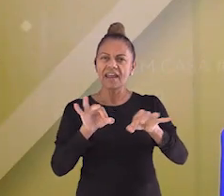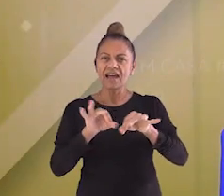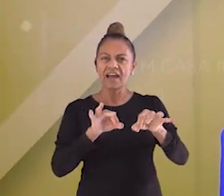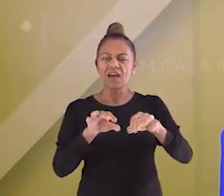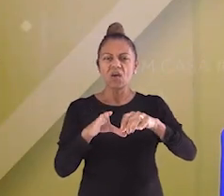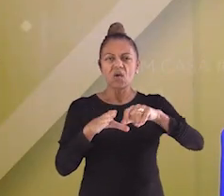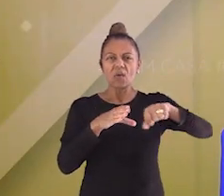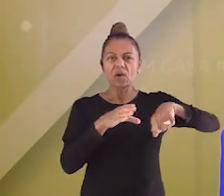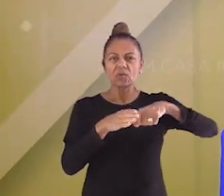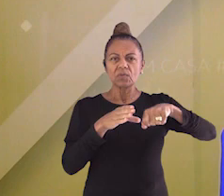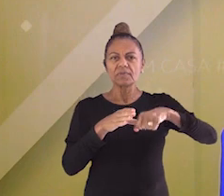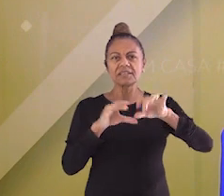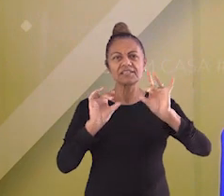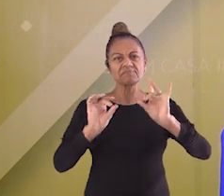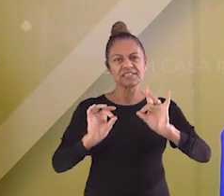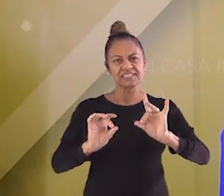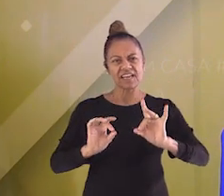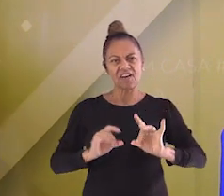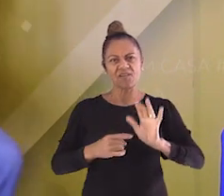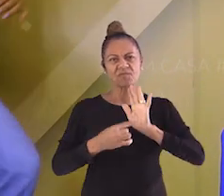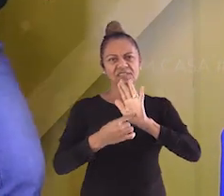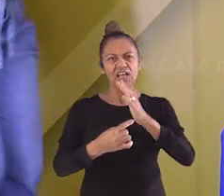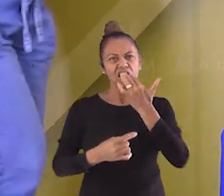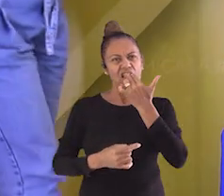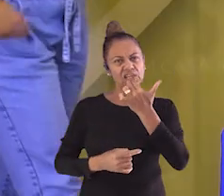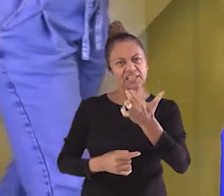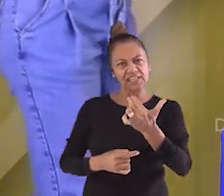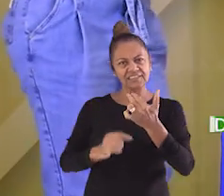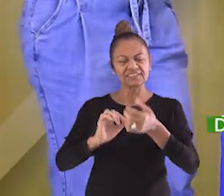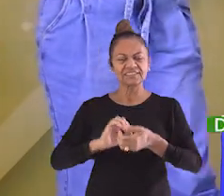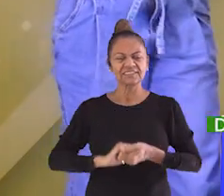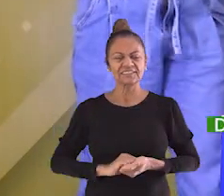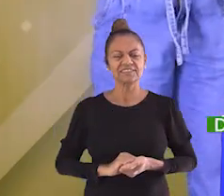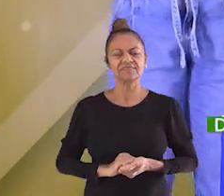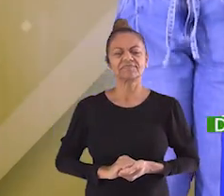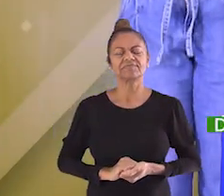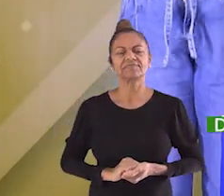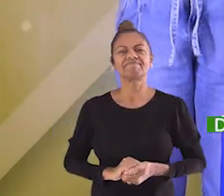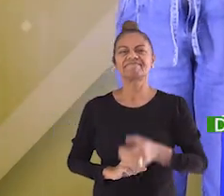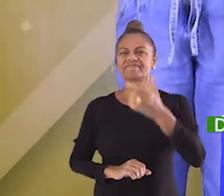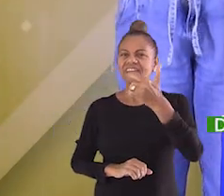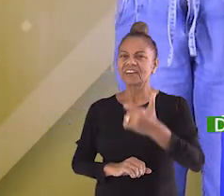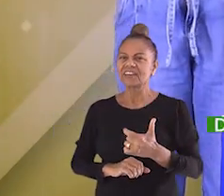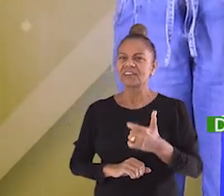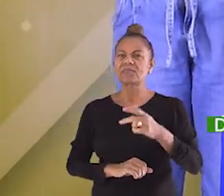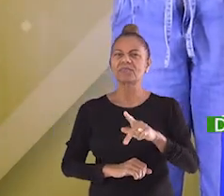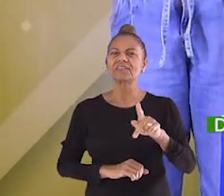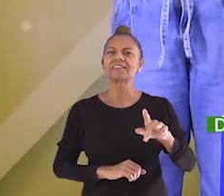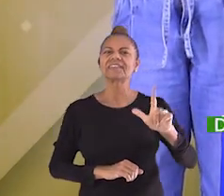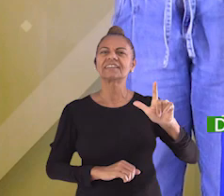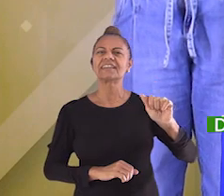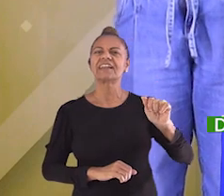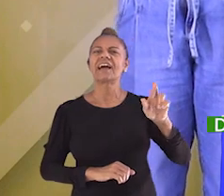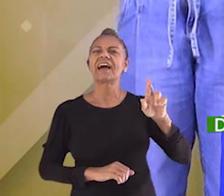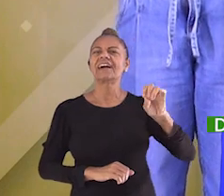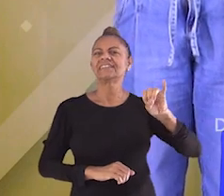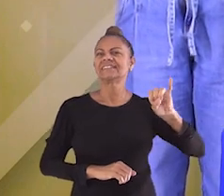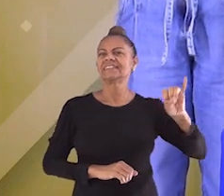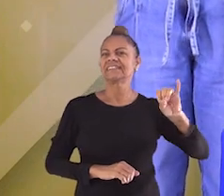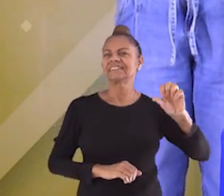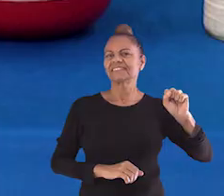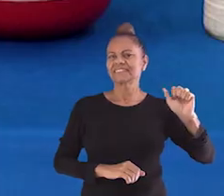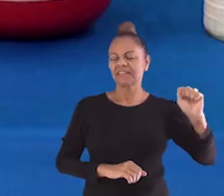Professora Larissa, vem participar com a gente, por favor. Ei, gente, tudo bem com vocês? Eu sou a professora